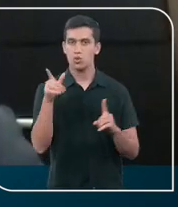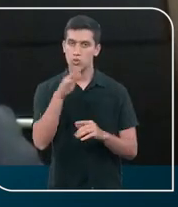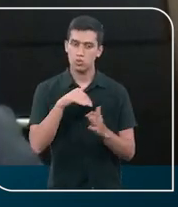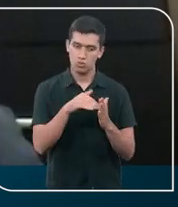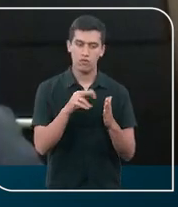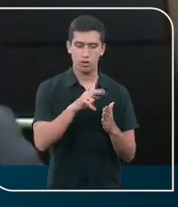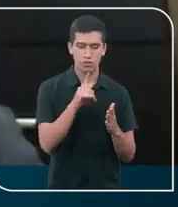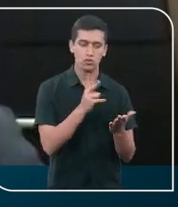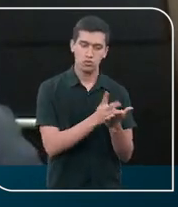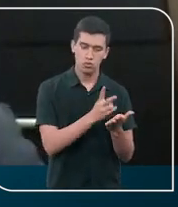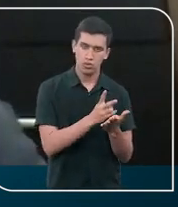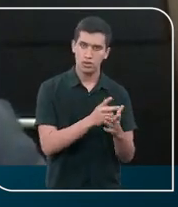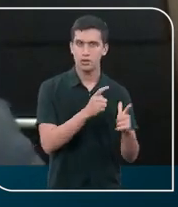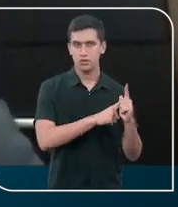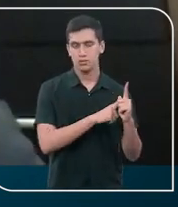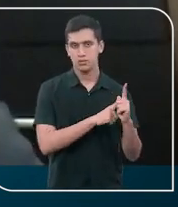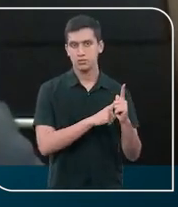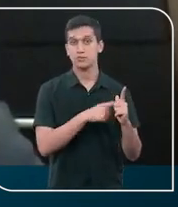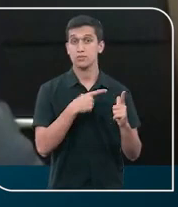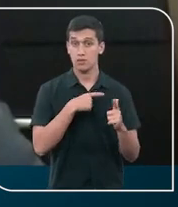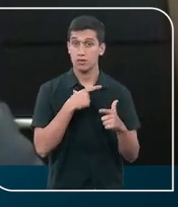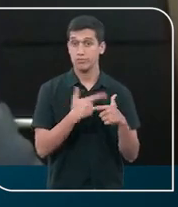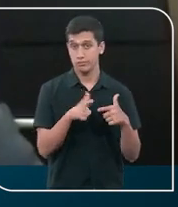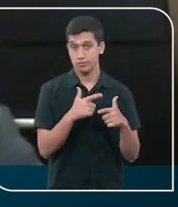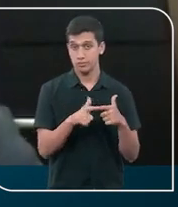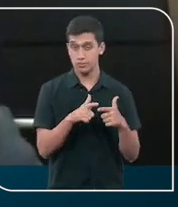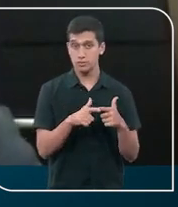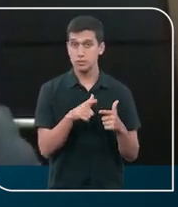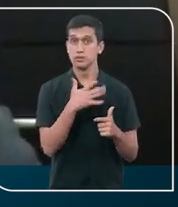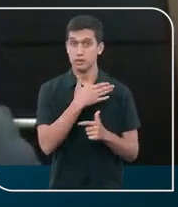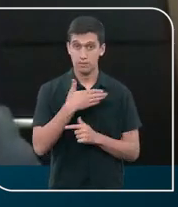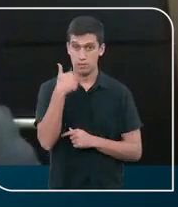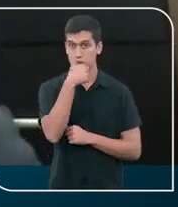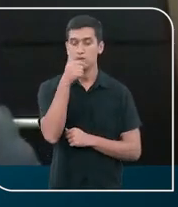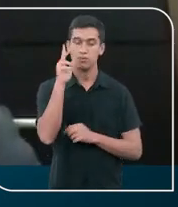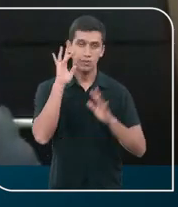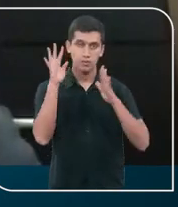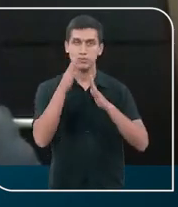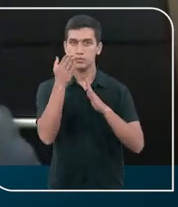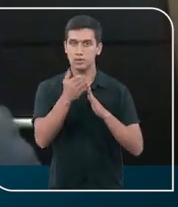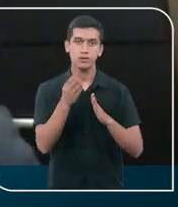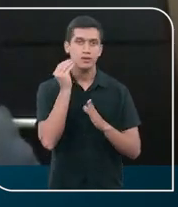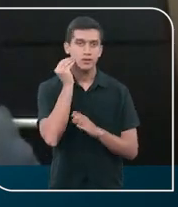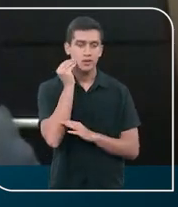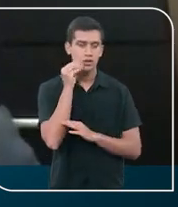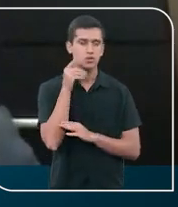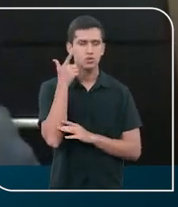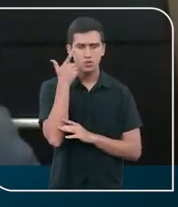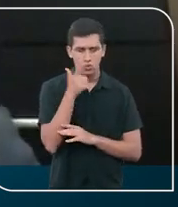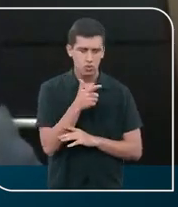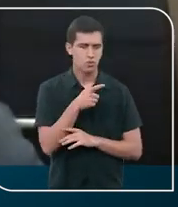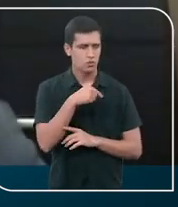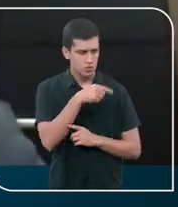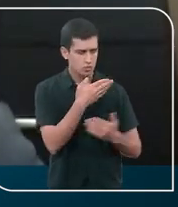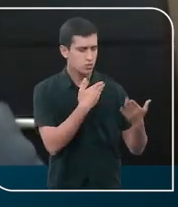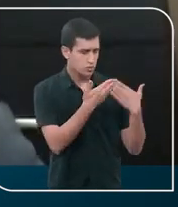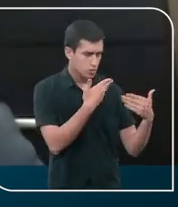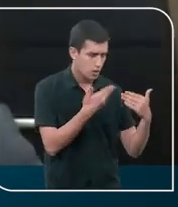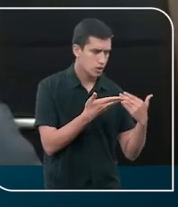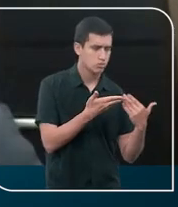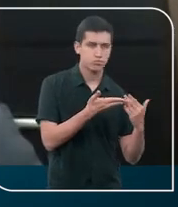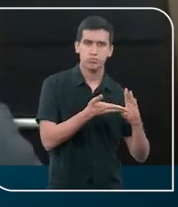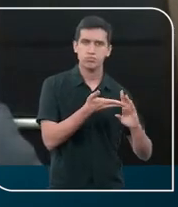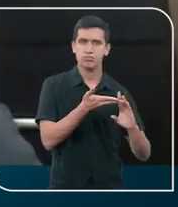existe uma consequência. Seria de boa monta, num caso como esse, tentar um acordo mais brando, né, mais amigável,